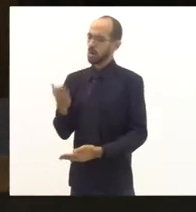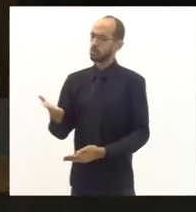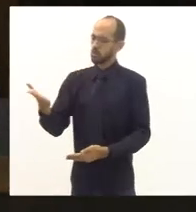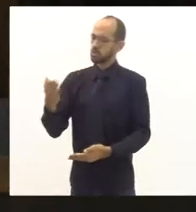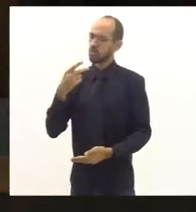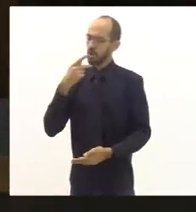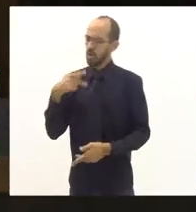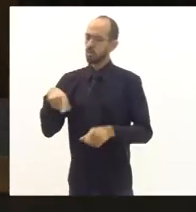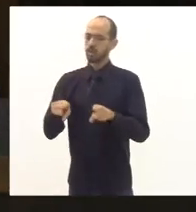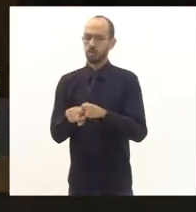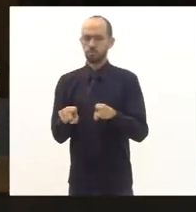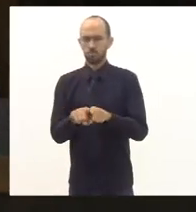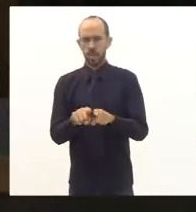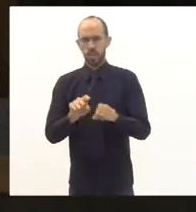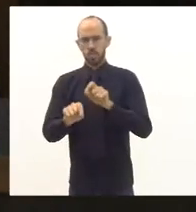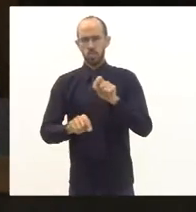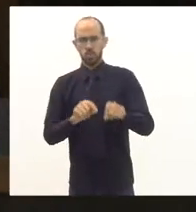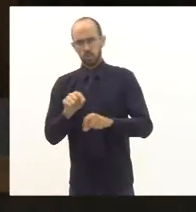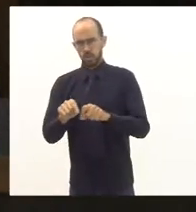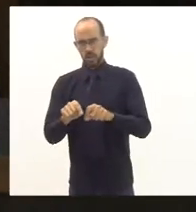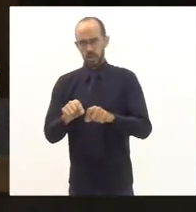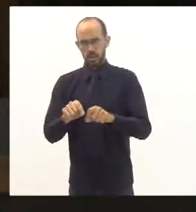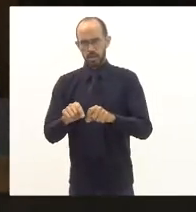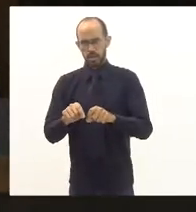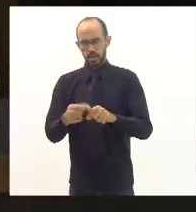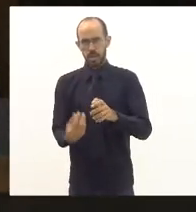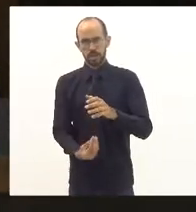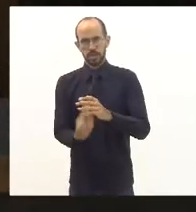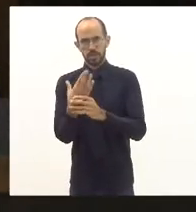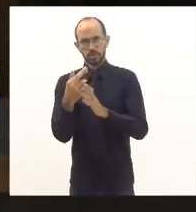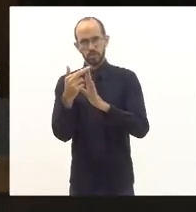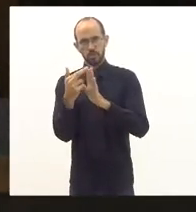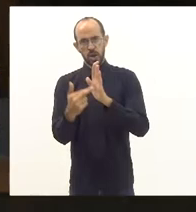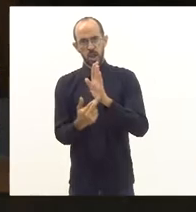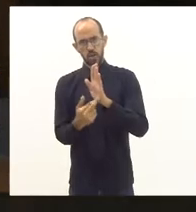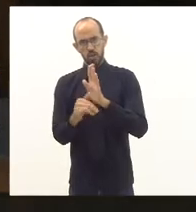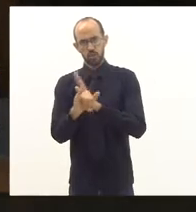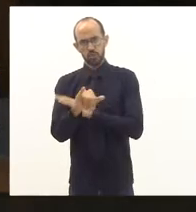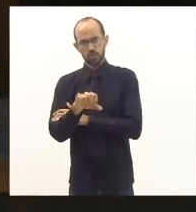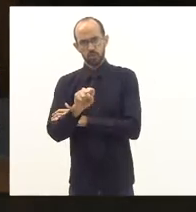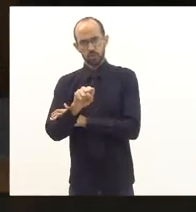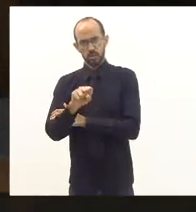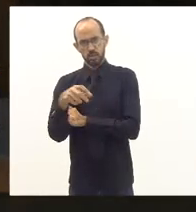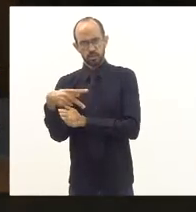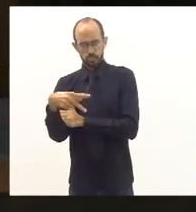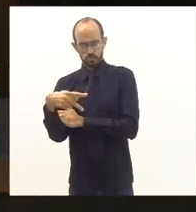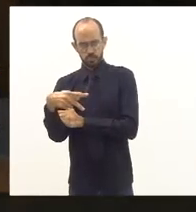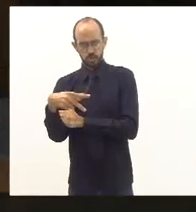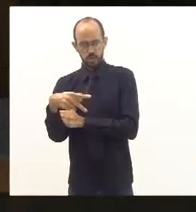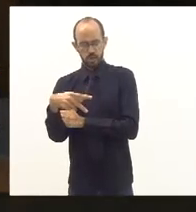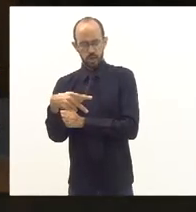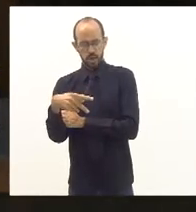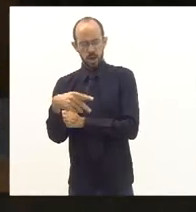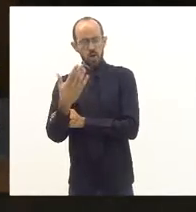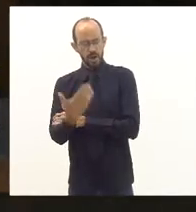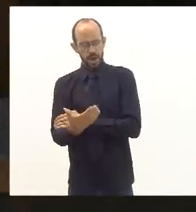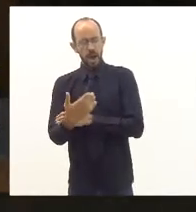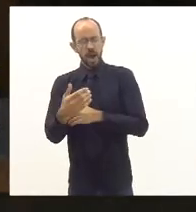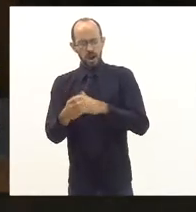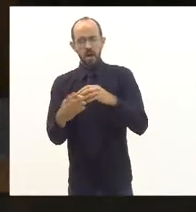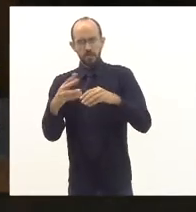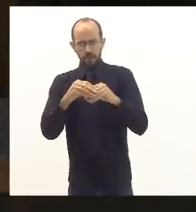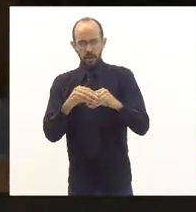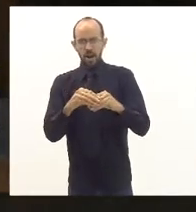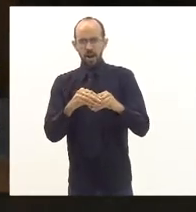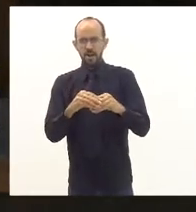com relação à importância da produção dos relatórios do INSPE, e eu quero ressaltar essa importância. O Brasil